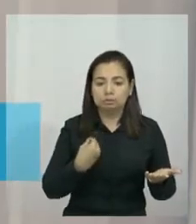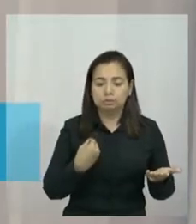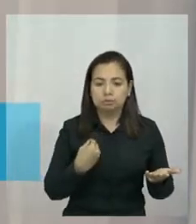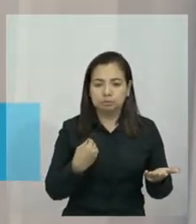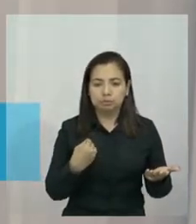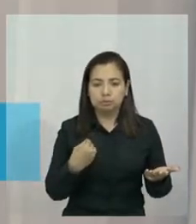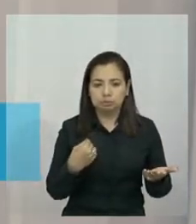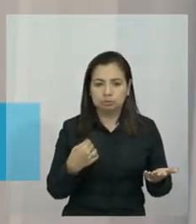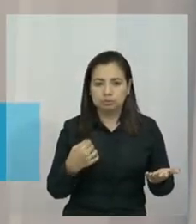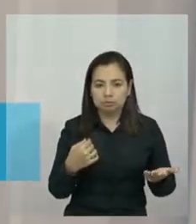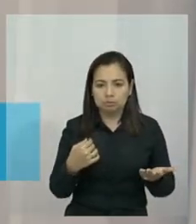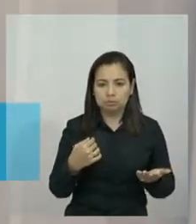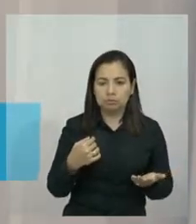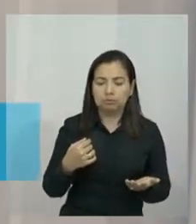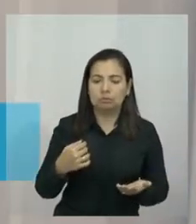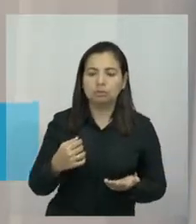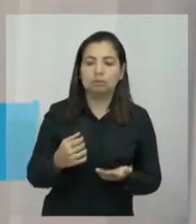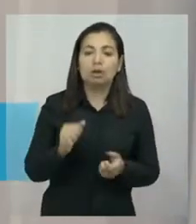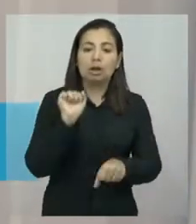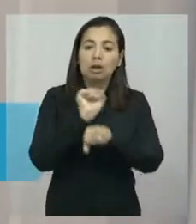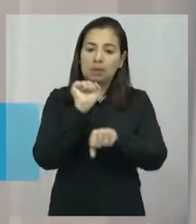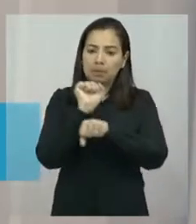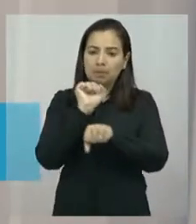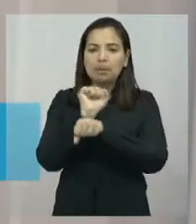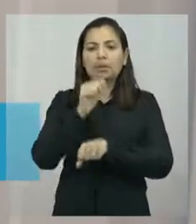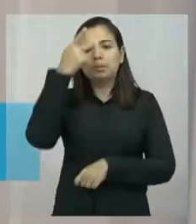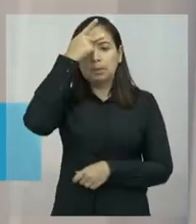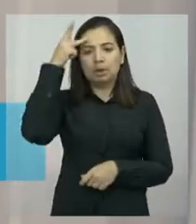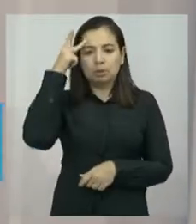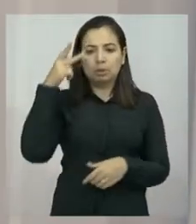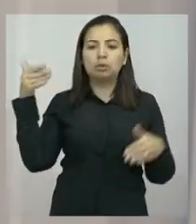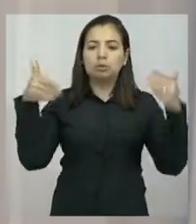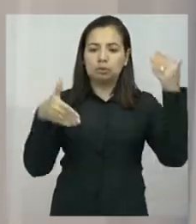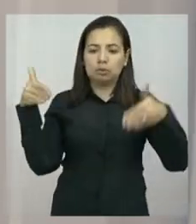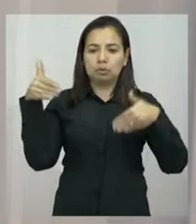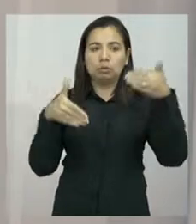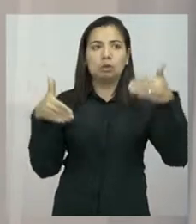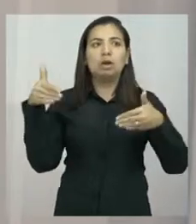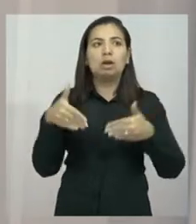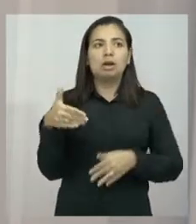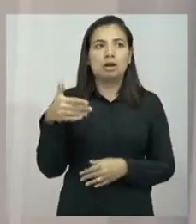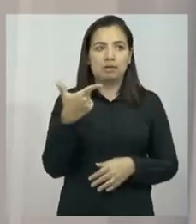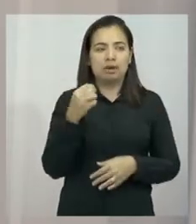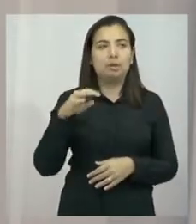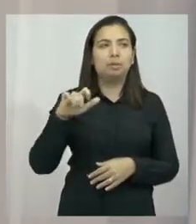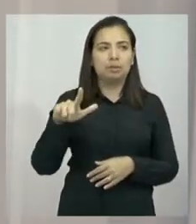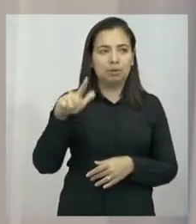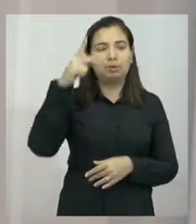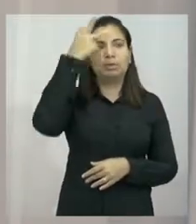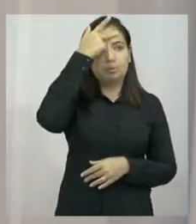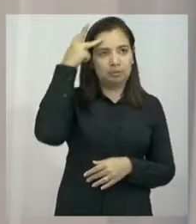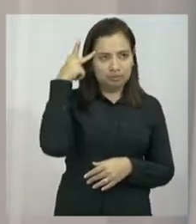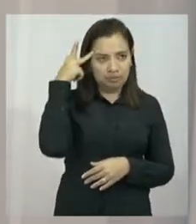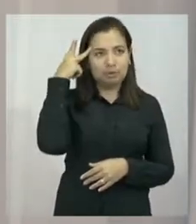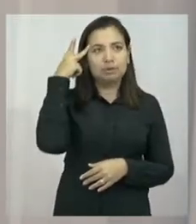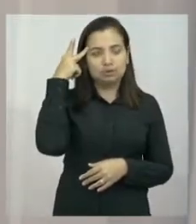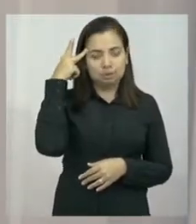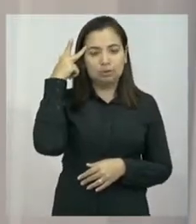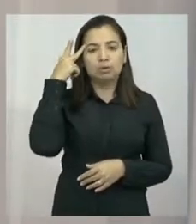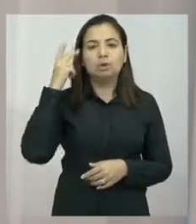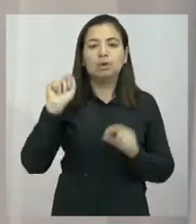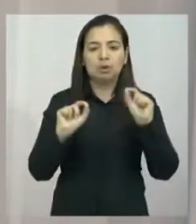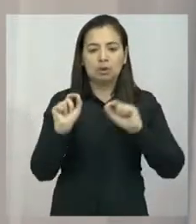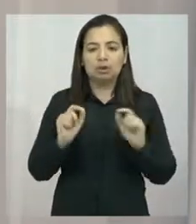assim, aguardando, né, um público de 20 mil pessoas, no total também, além de